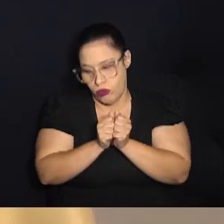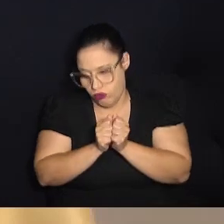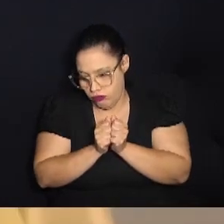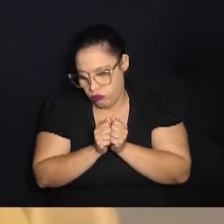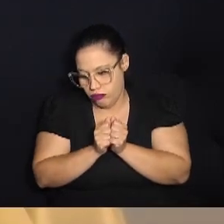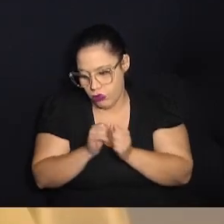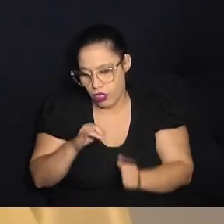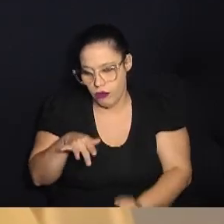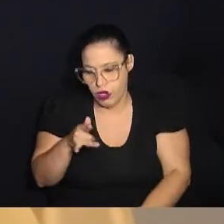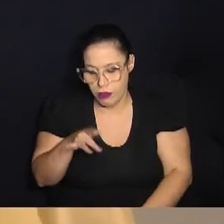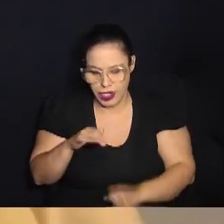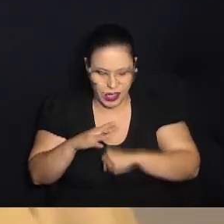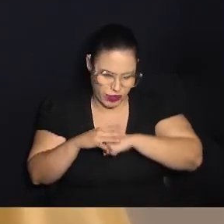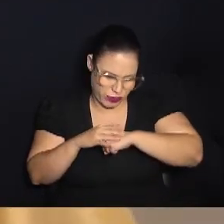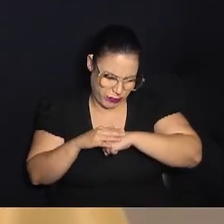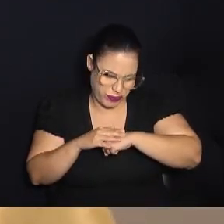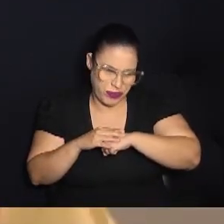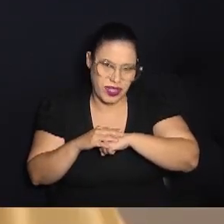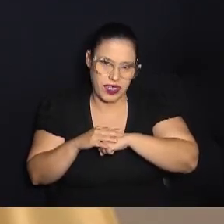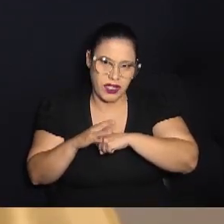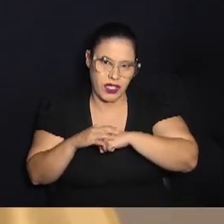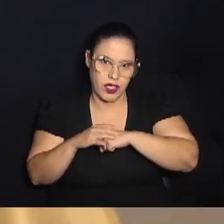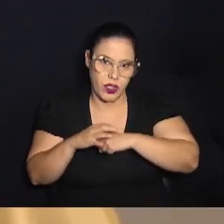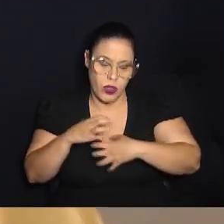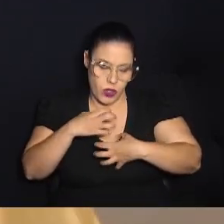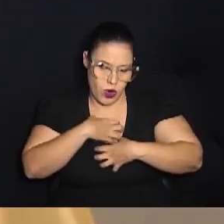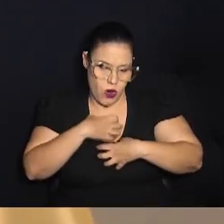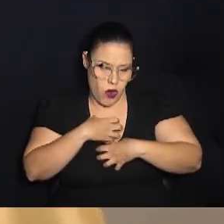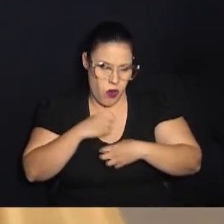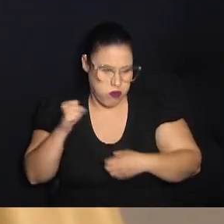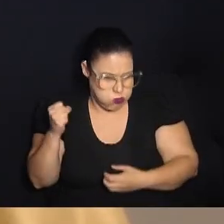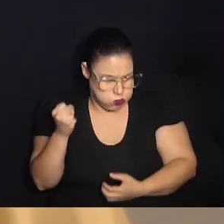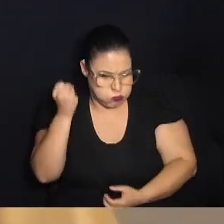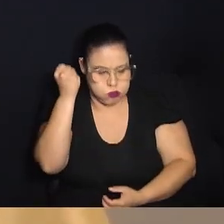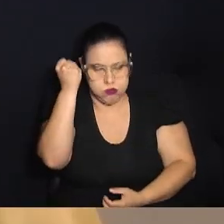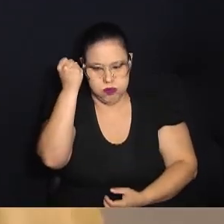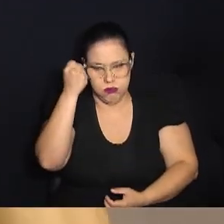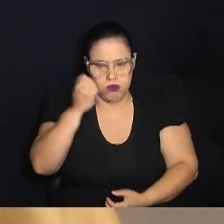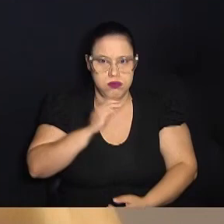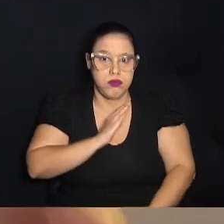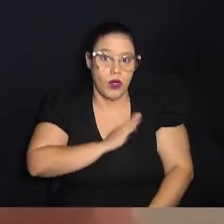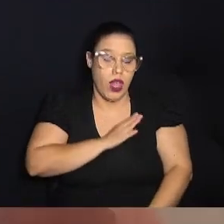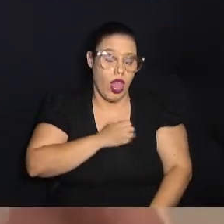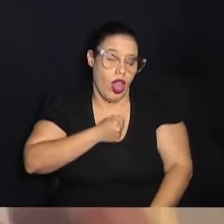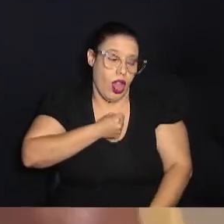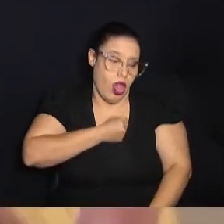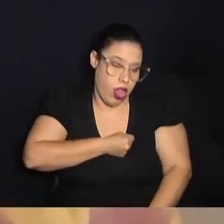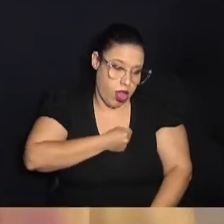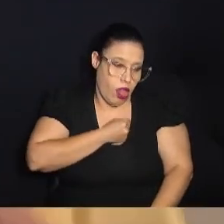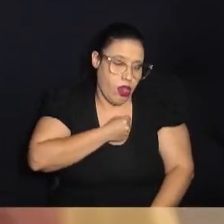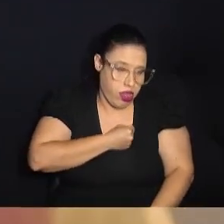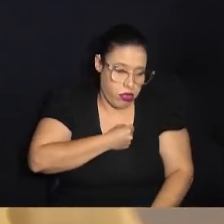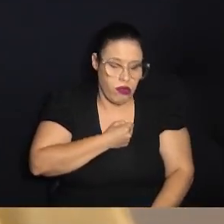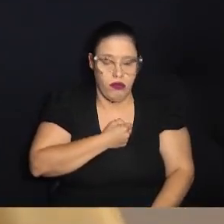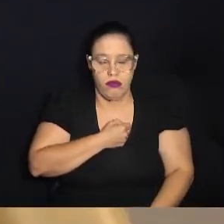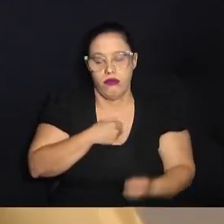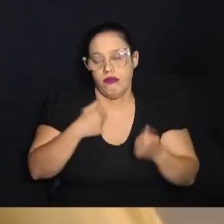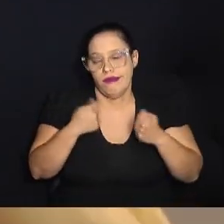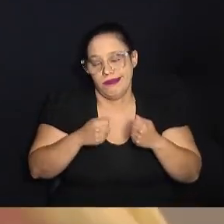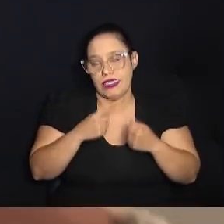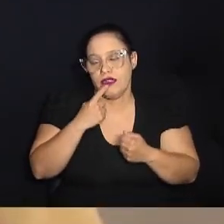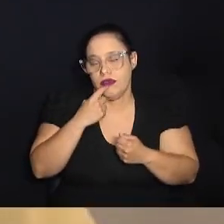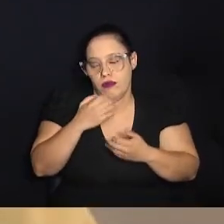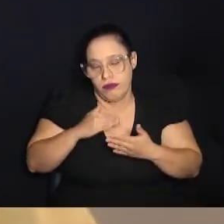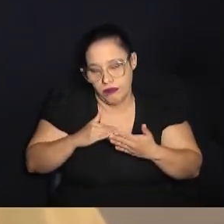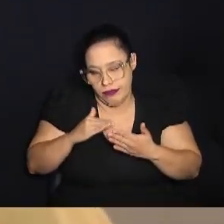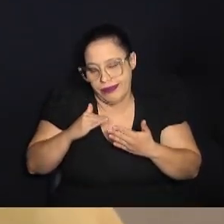inflamação da doença propriamente dita. Quando eu tenho uma doença pulmonar mais grave, eu sobrecarrego necessariamente desse coração, porque eu preciso de uma quantidade